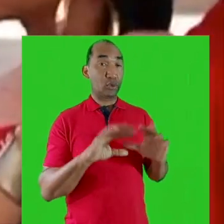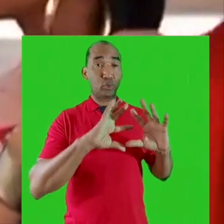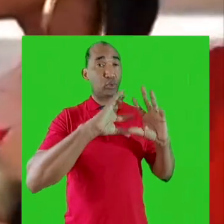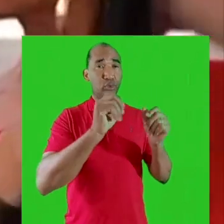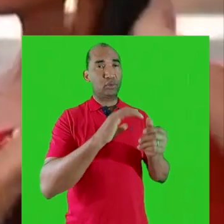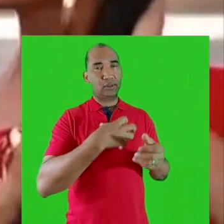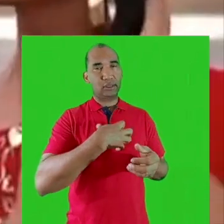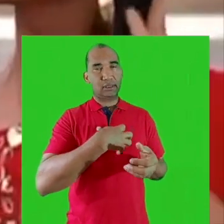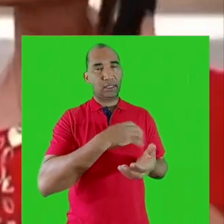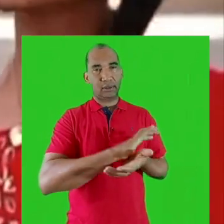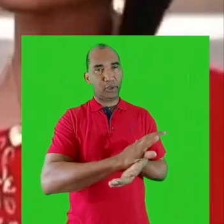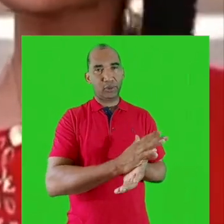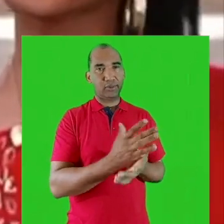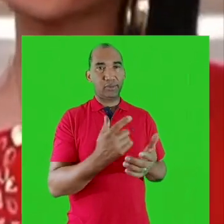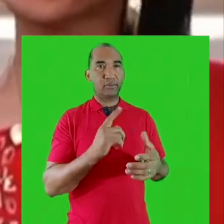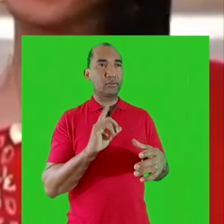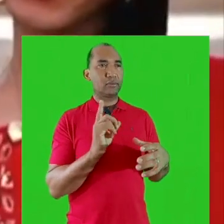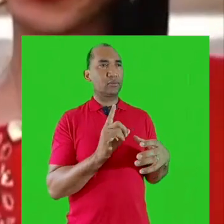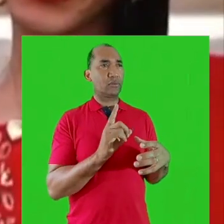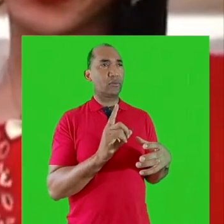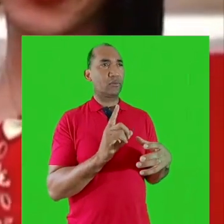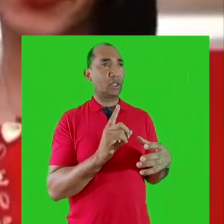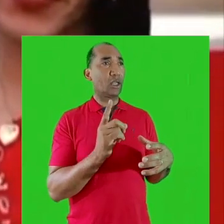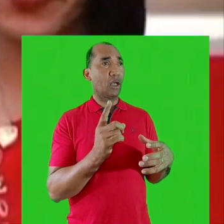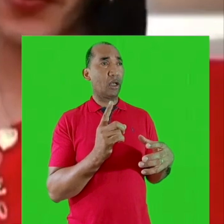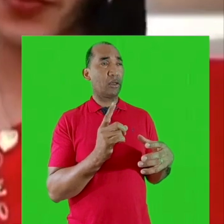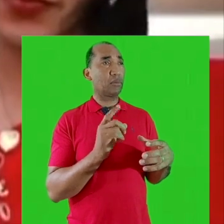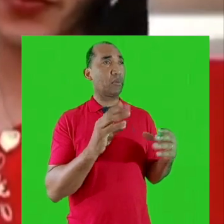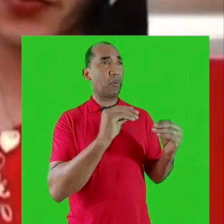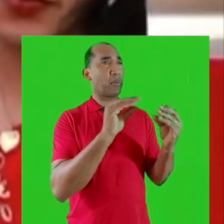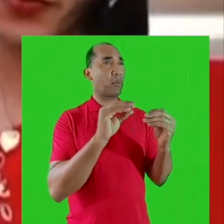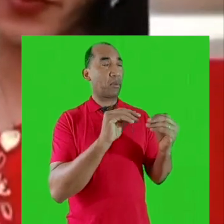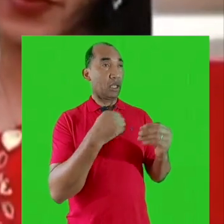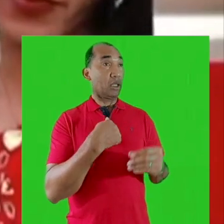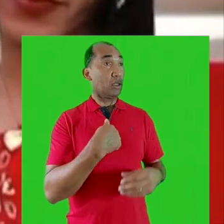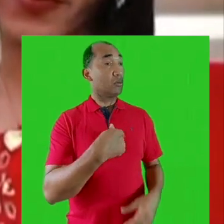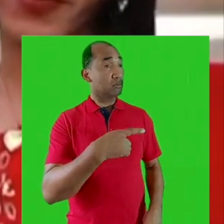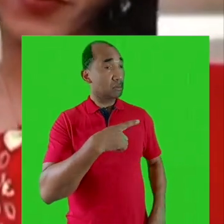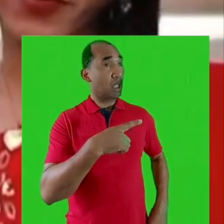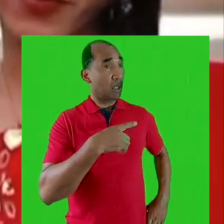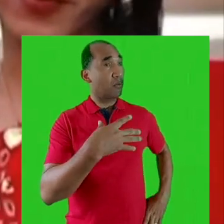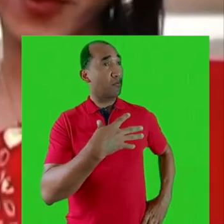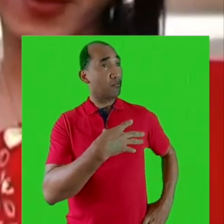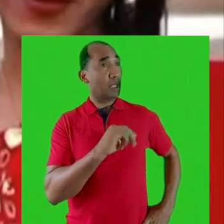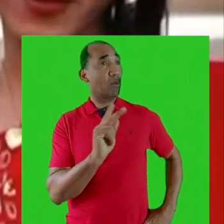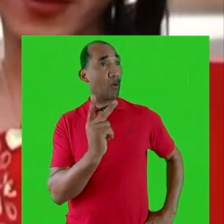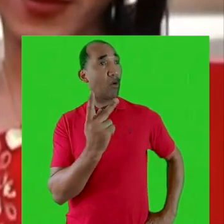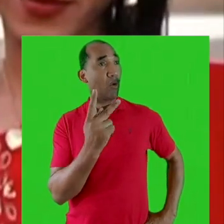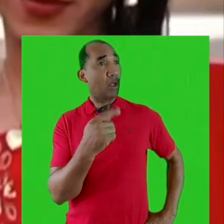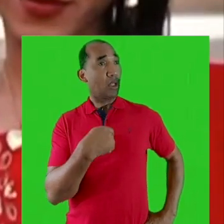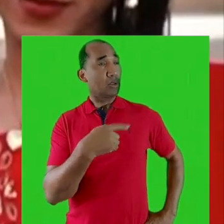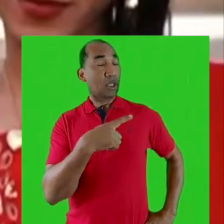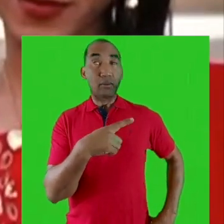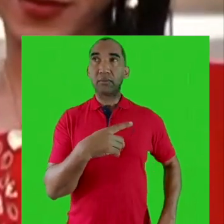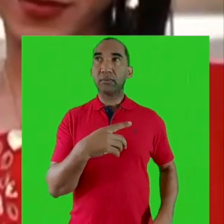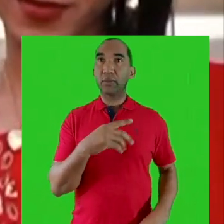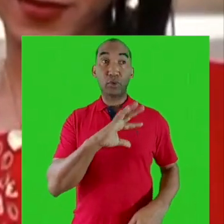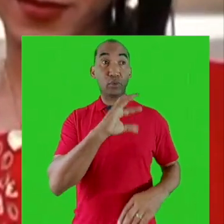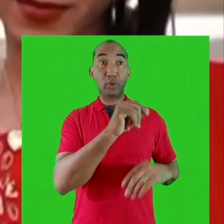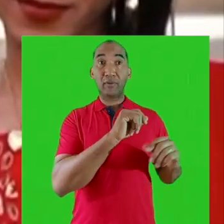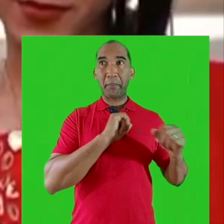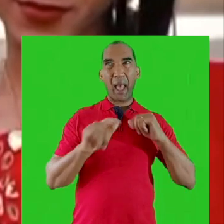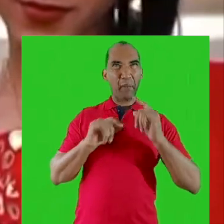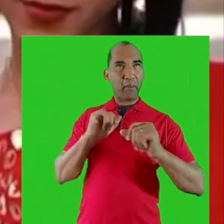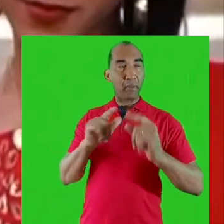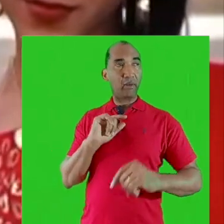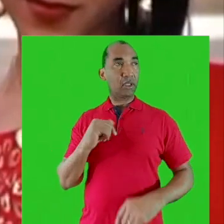com o homossexual. E eu chegar e eu dizer assim, eu tenho um filho homossexual. As pessoas tudo metendo o pau em homossexual. Eu